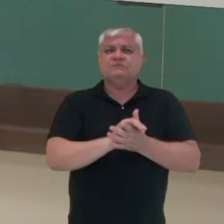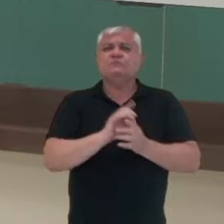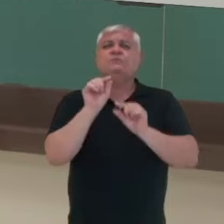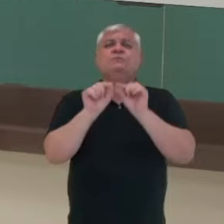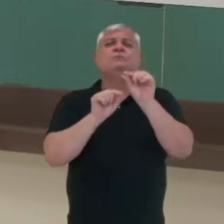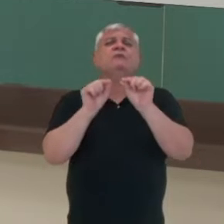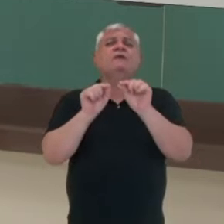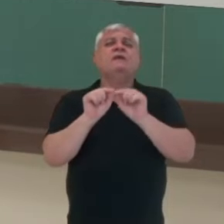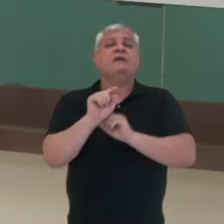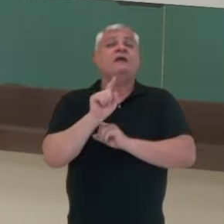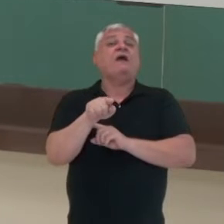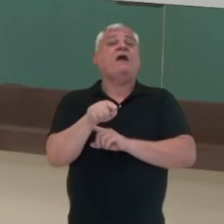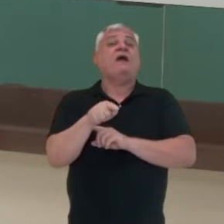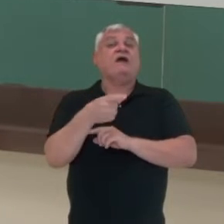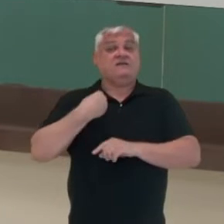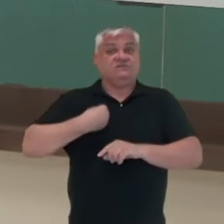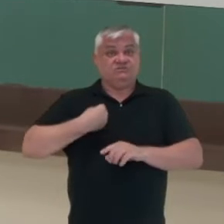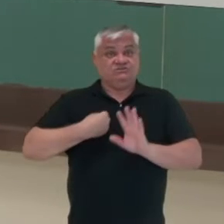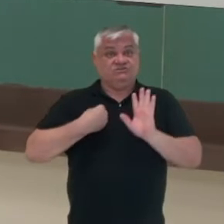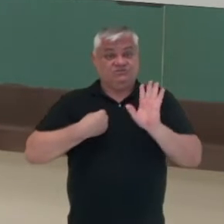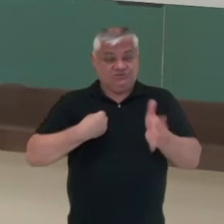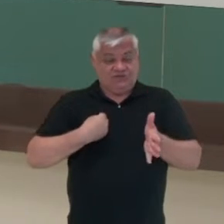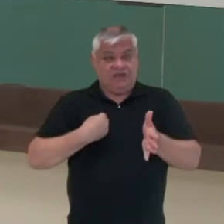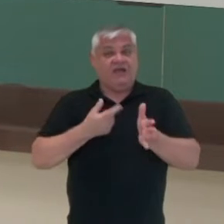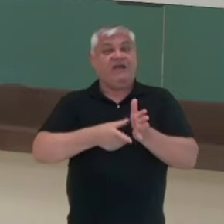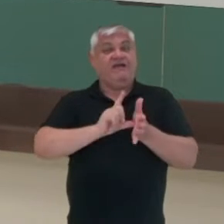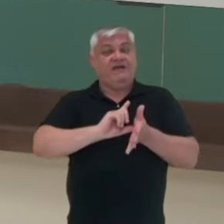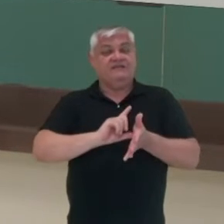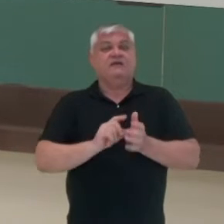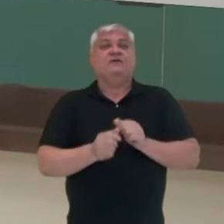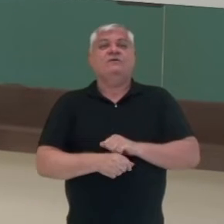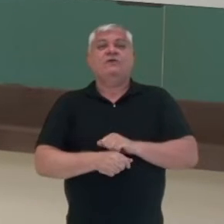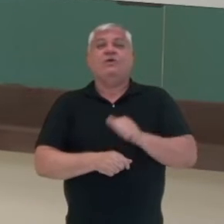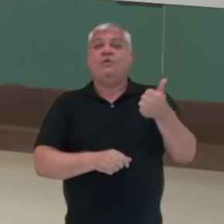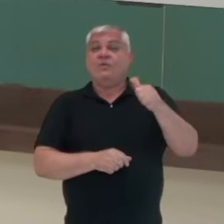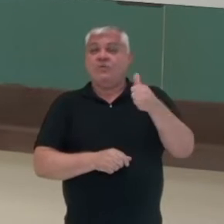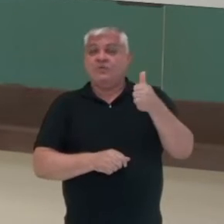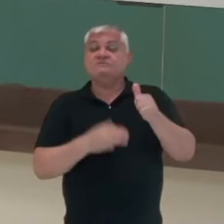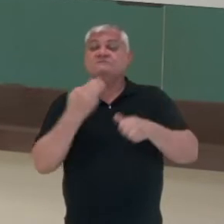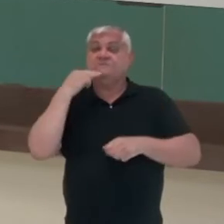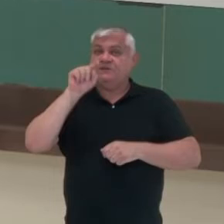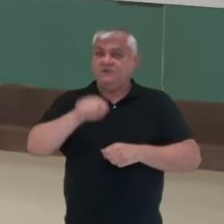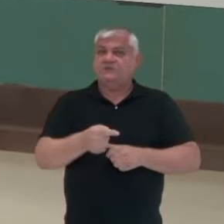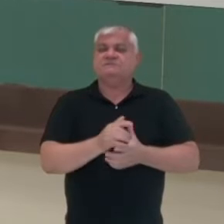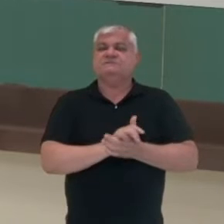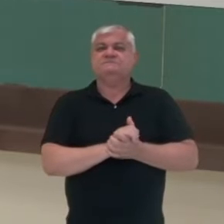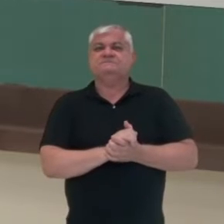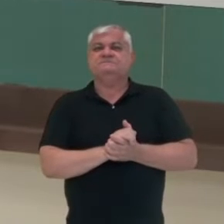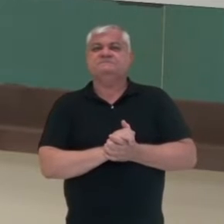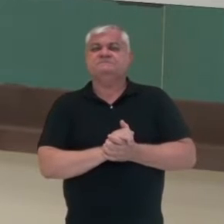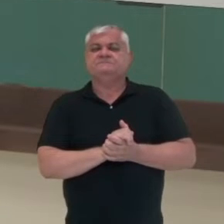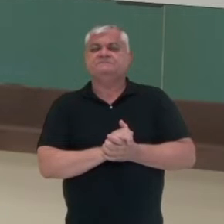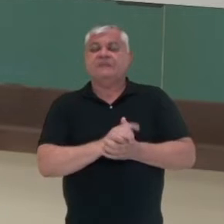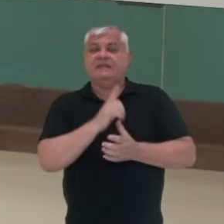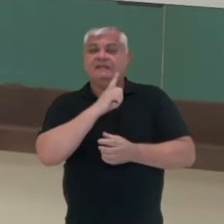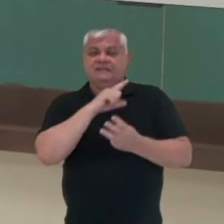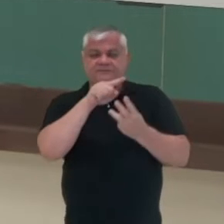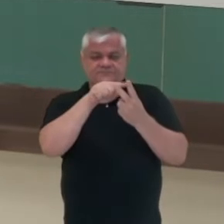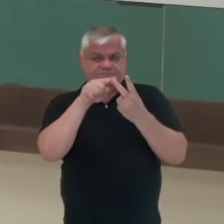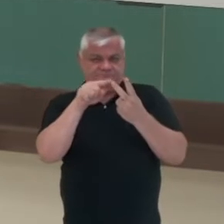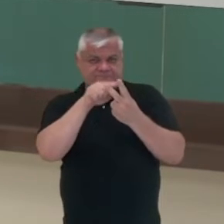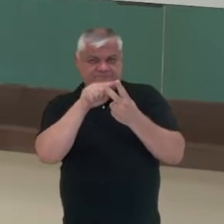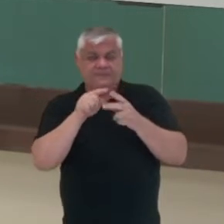em relação ao que existe anteriormente. Nesse caso, 11 milhões. Tenho duas